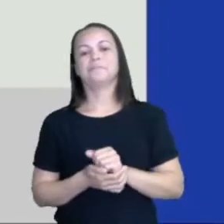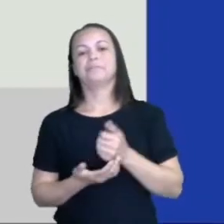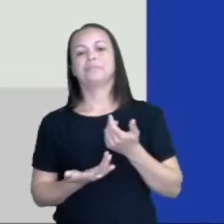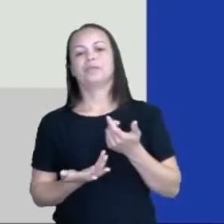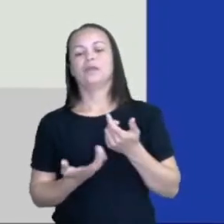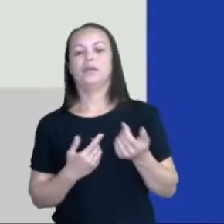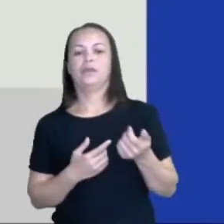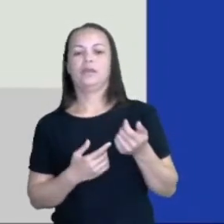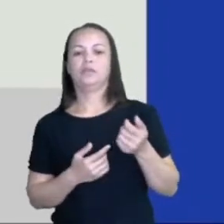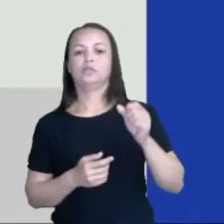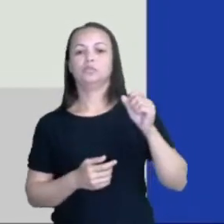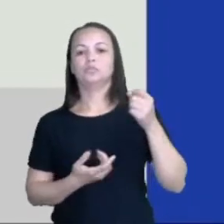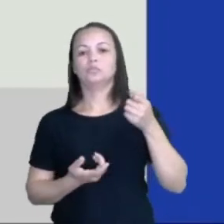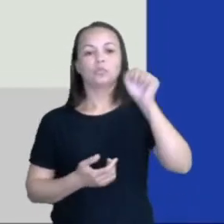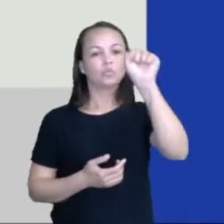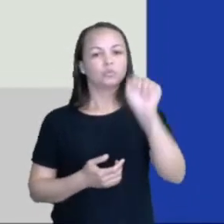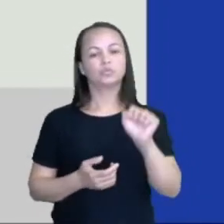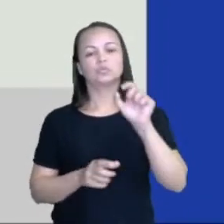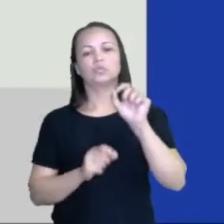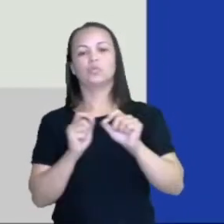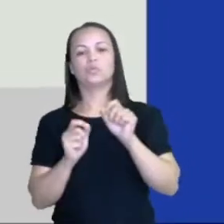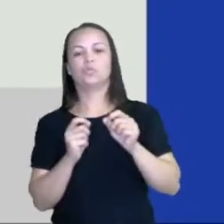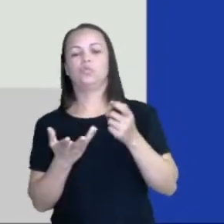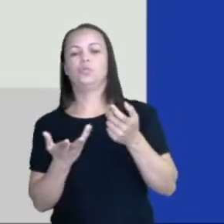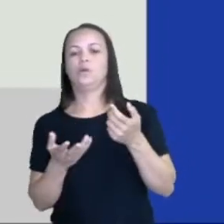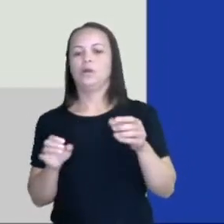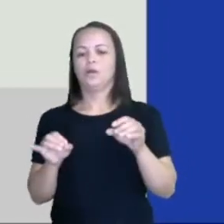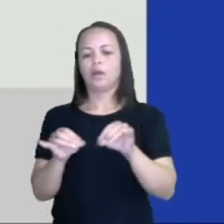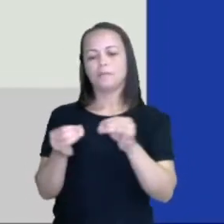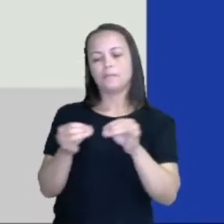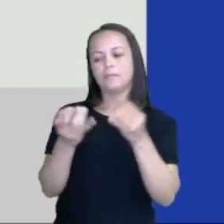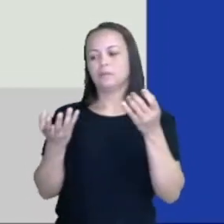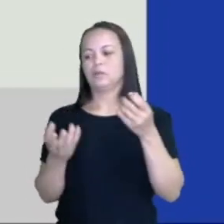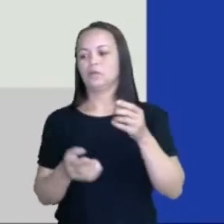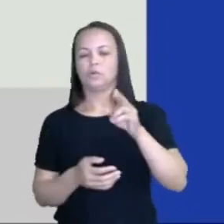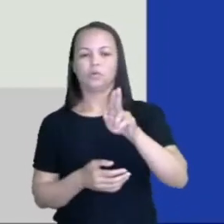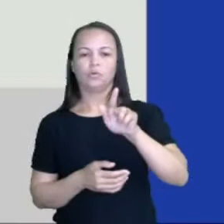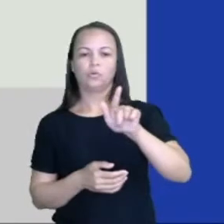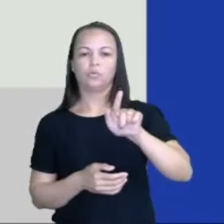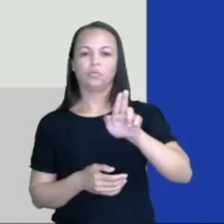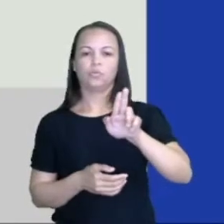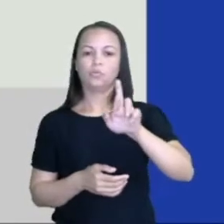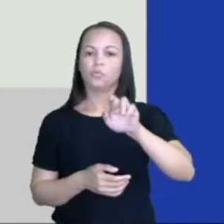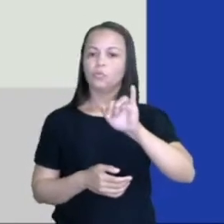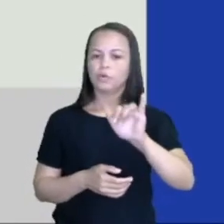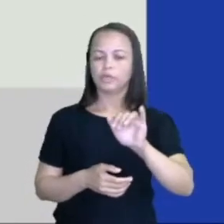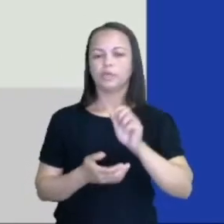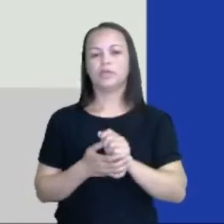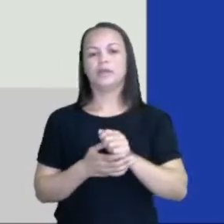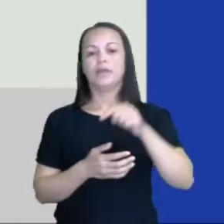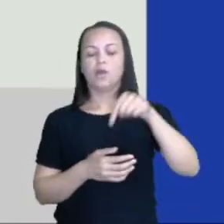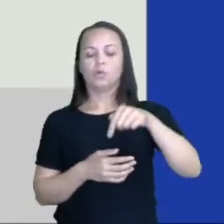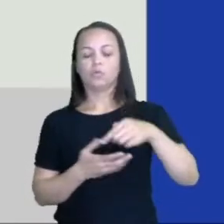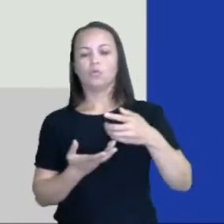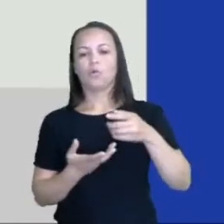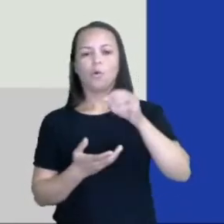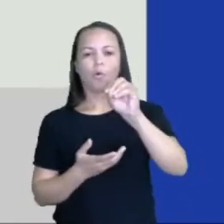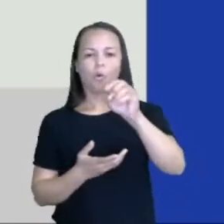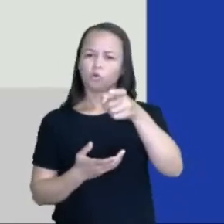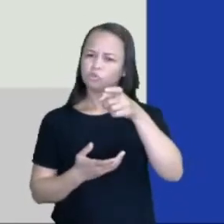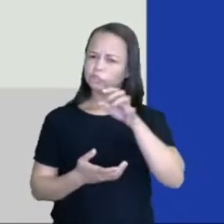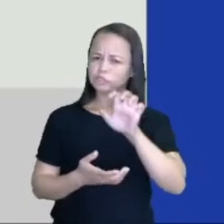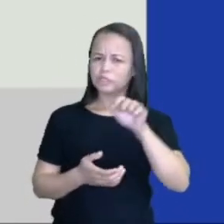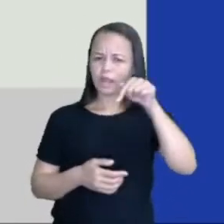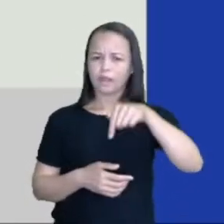guria, guri, dialeto do nordeste, abestalhado, abestado, oxe, oxente, o dialeto